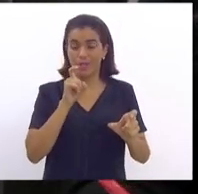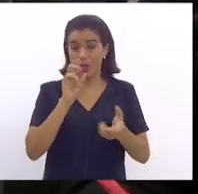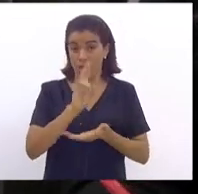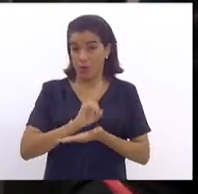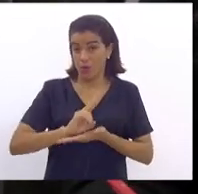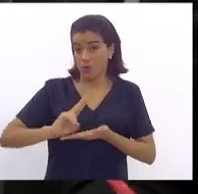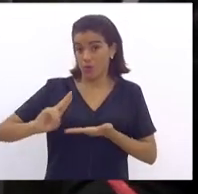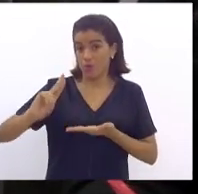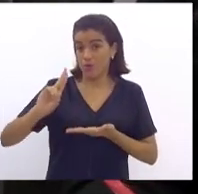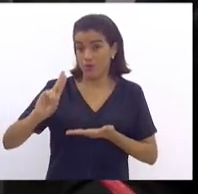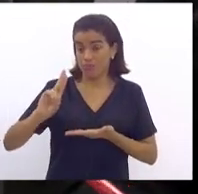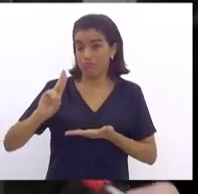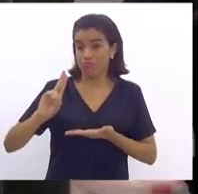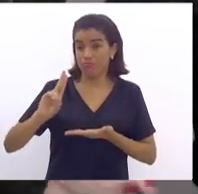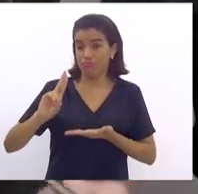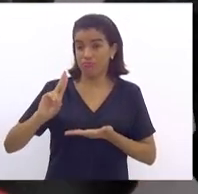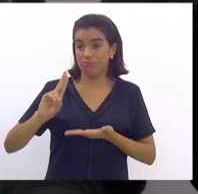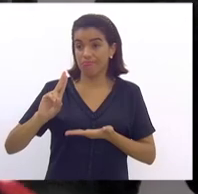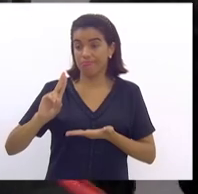meu entendimento,